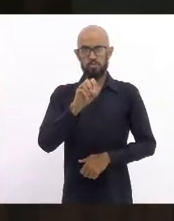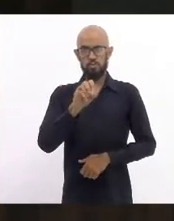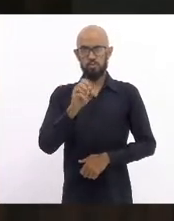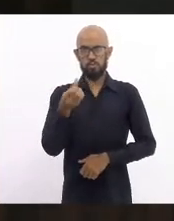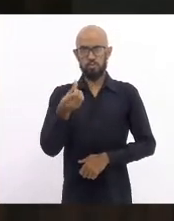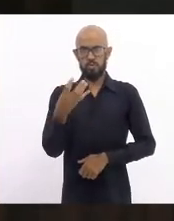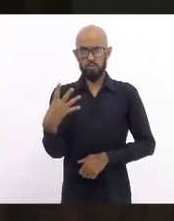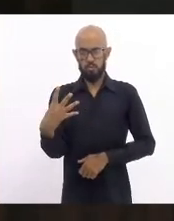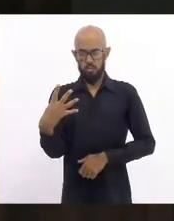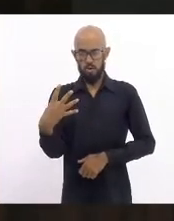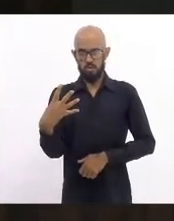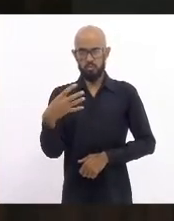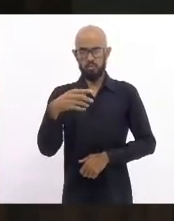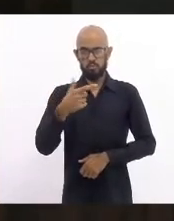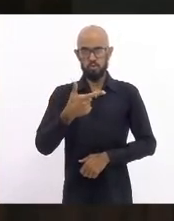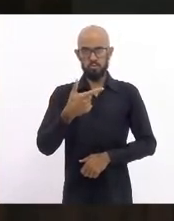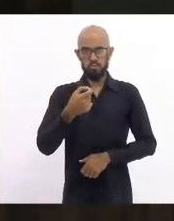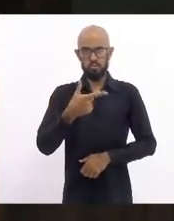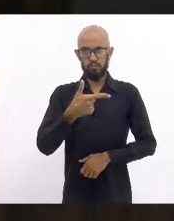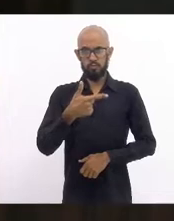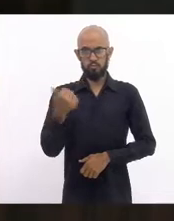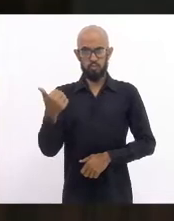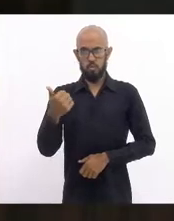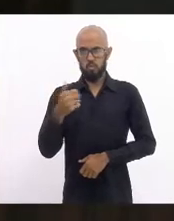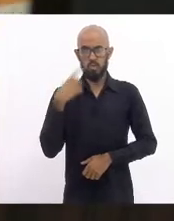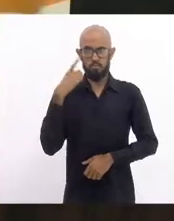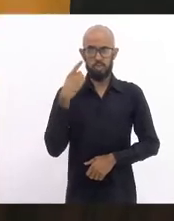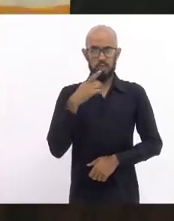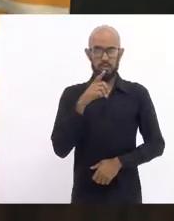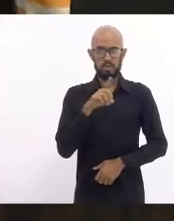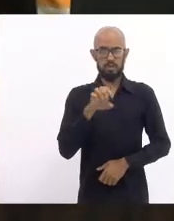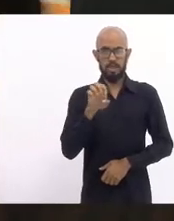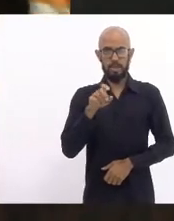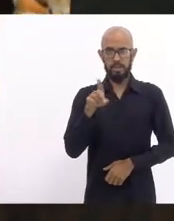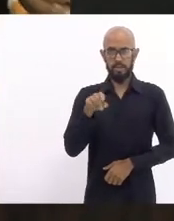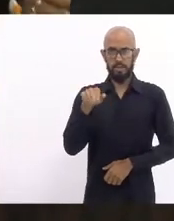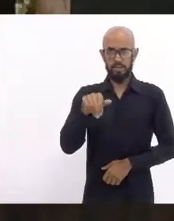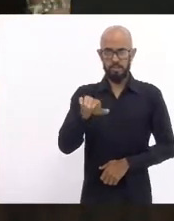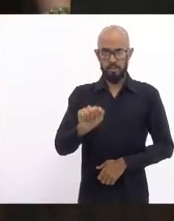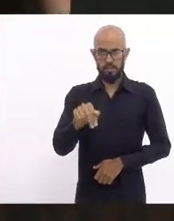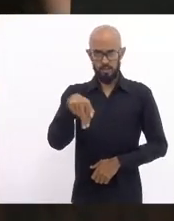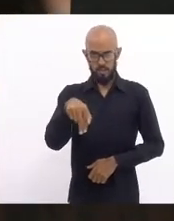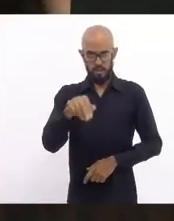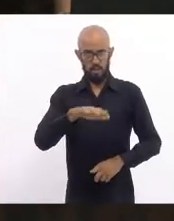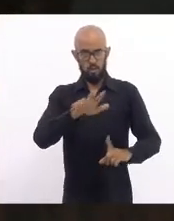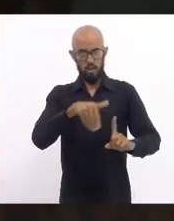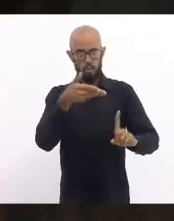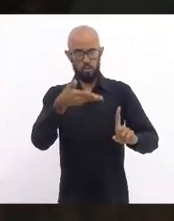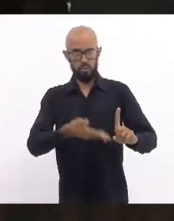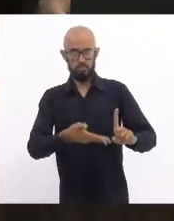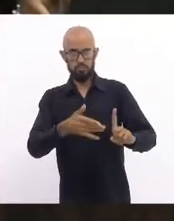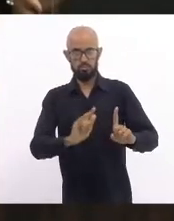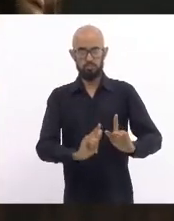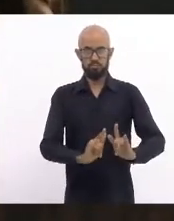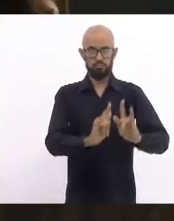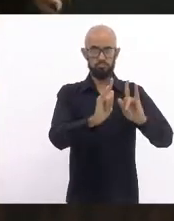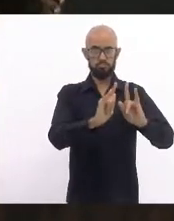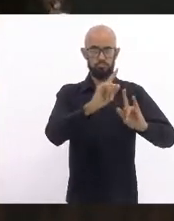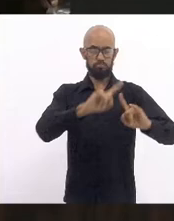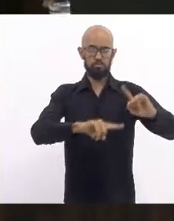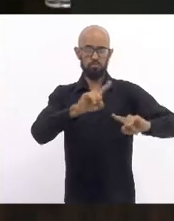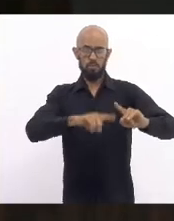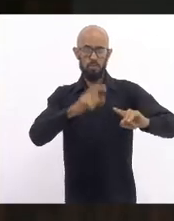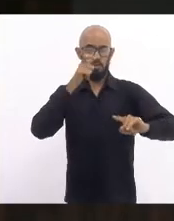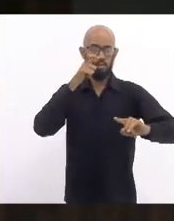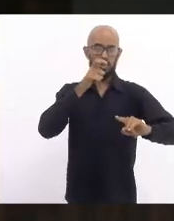5.064, de 21, de autoria da deputada Zeidan, que determina o tombamento do Tamoio Futebol Clube por interesse social, histórico